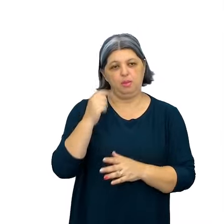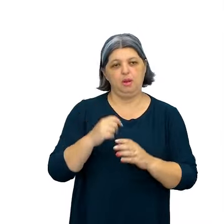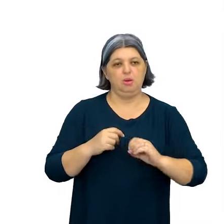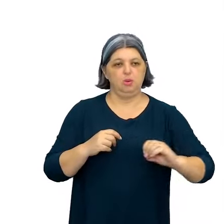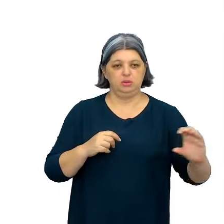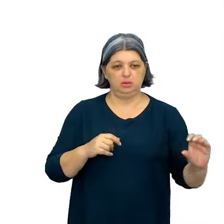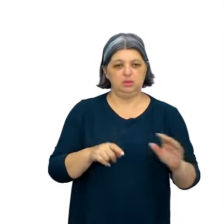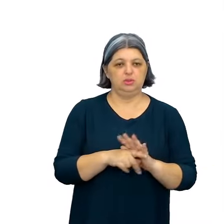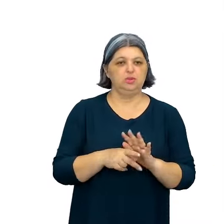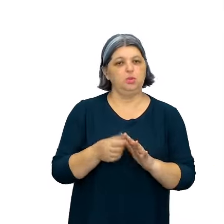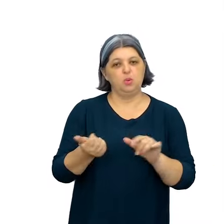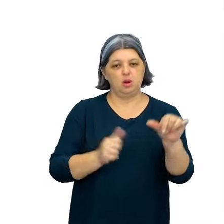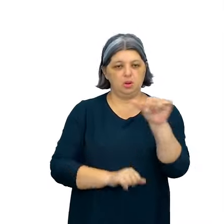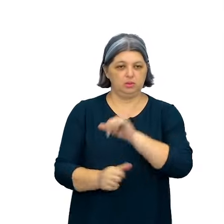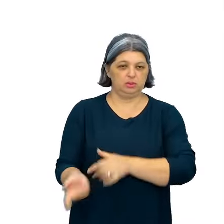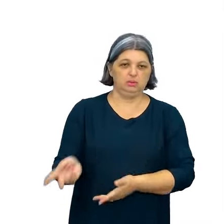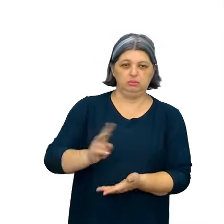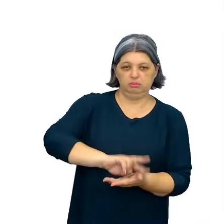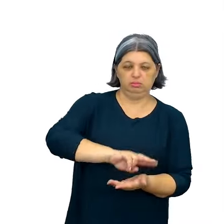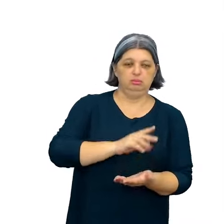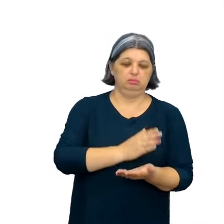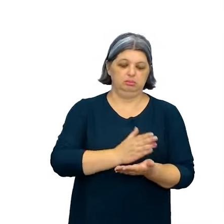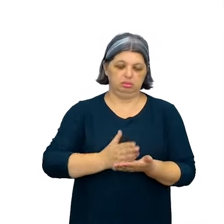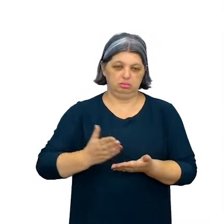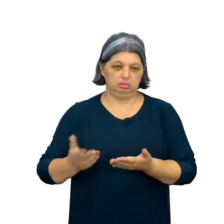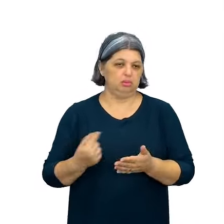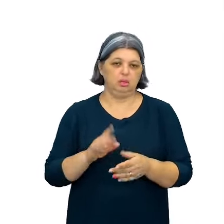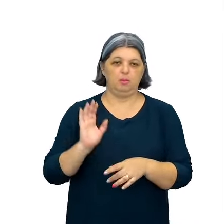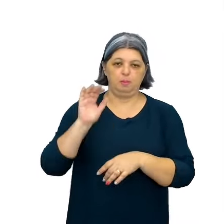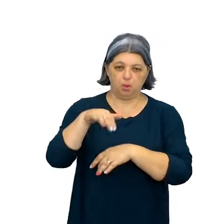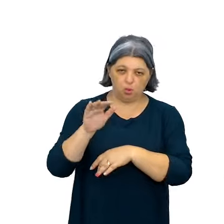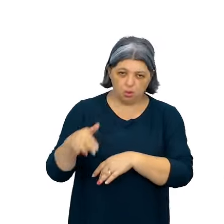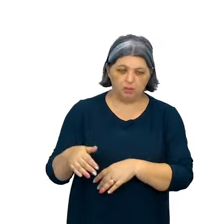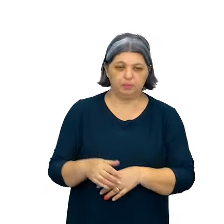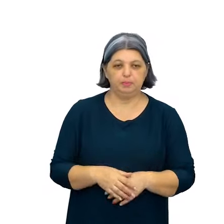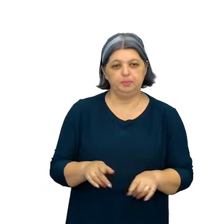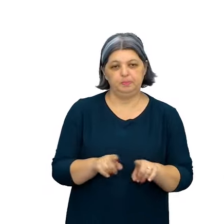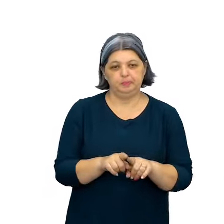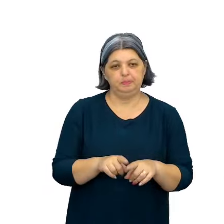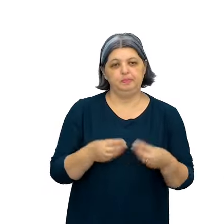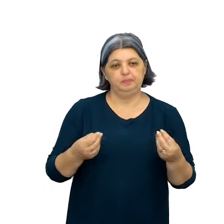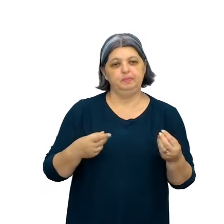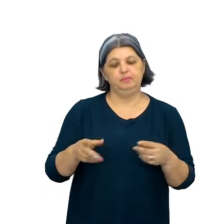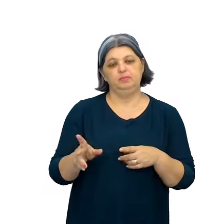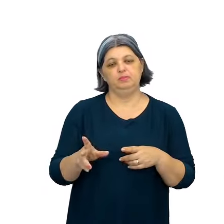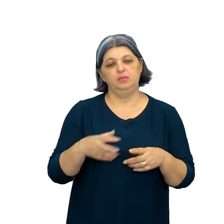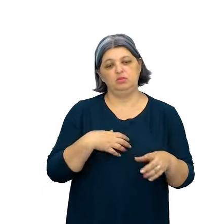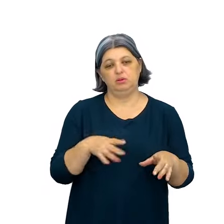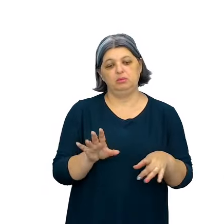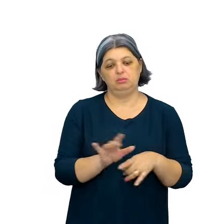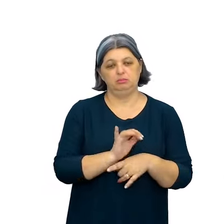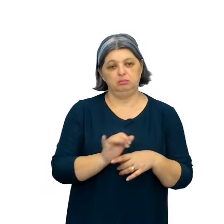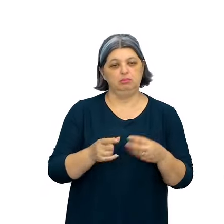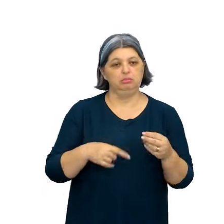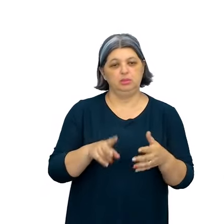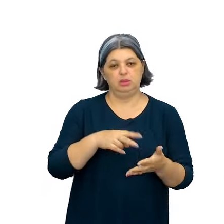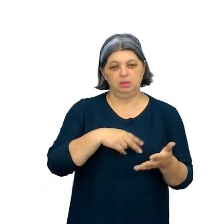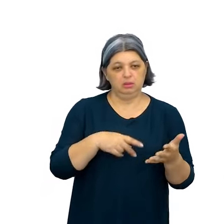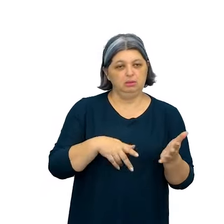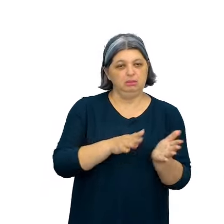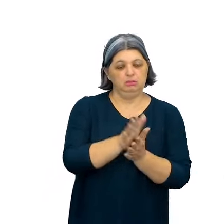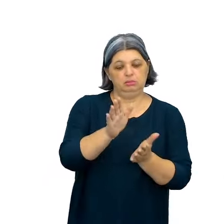para a esquerda e de maneira sequencial e não salteada. Esses procedimentos de leitura propiciam escanear as manchetes de